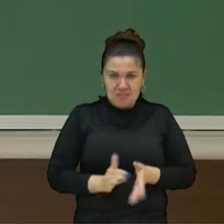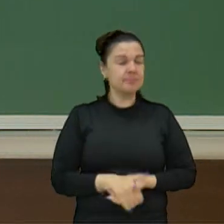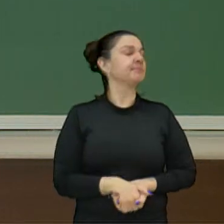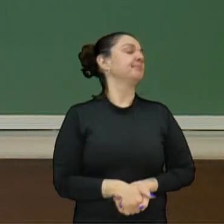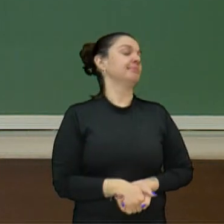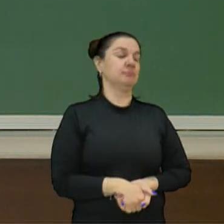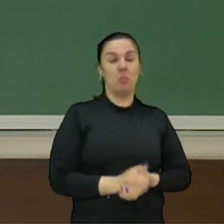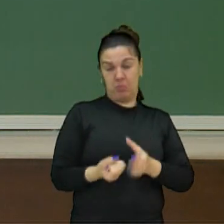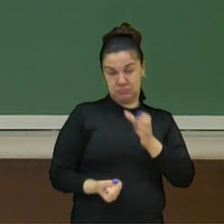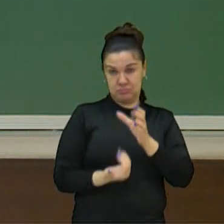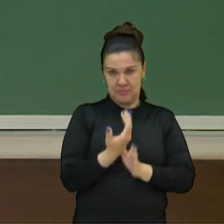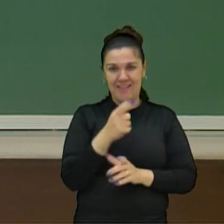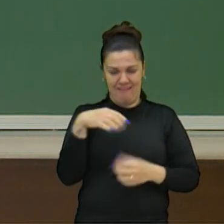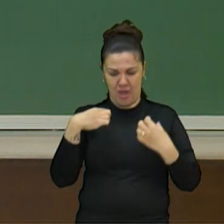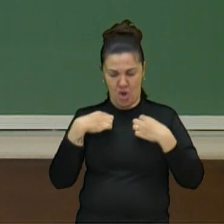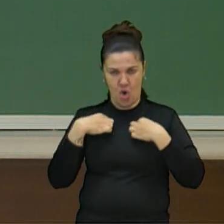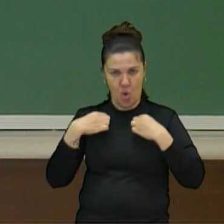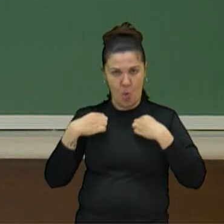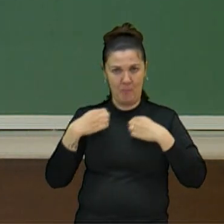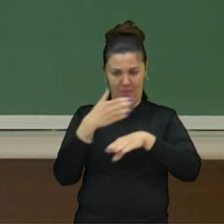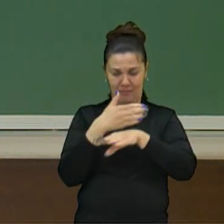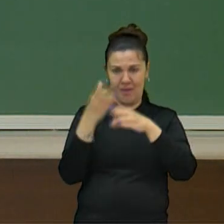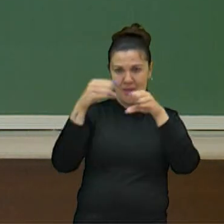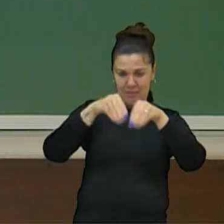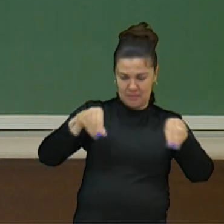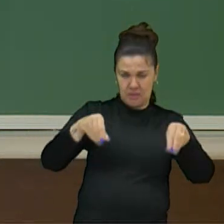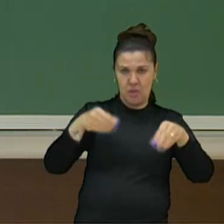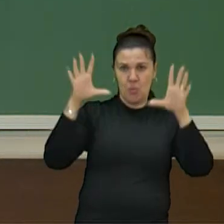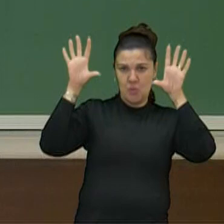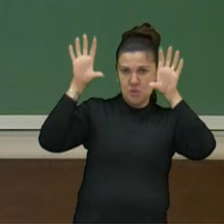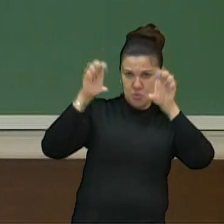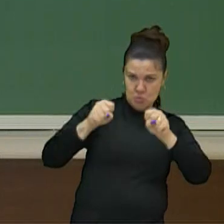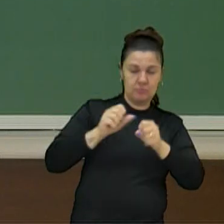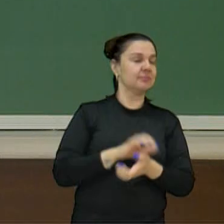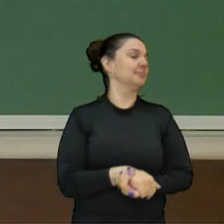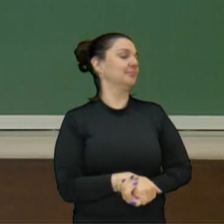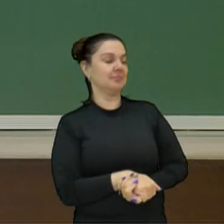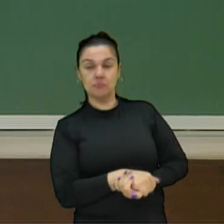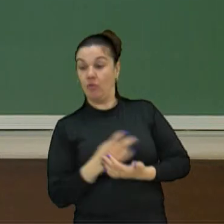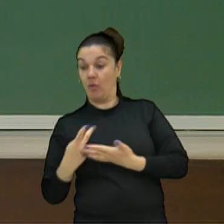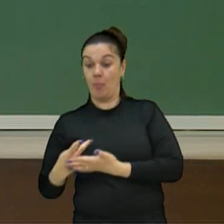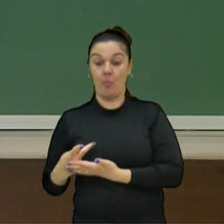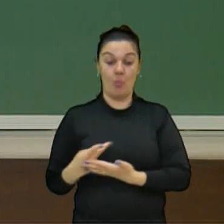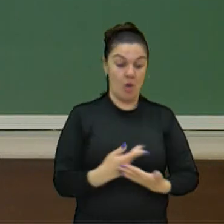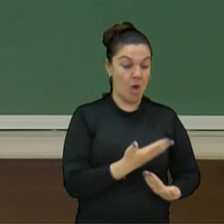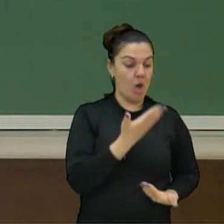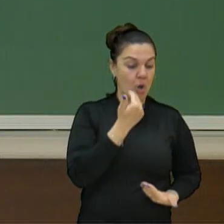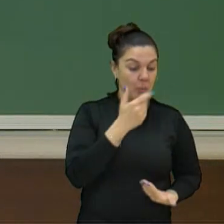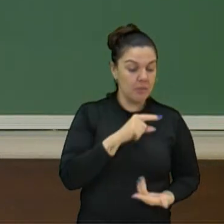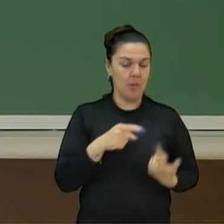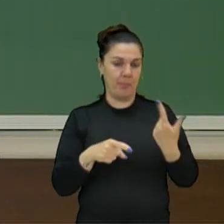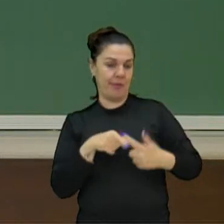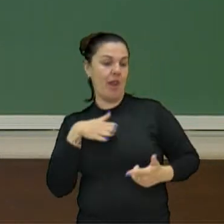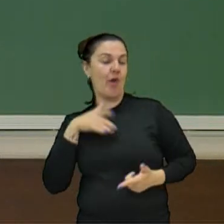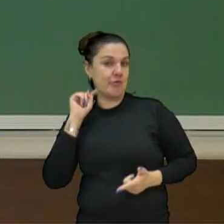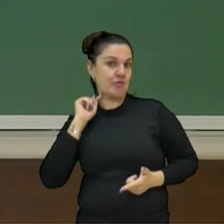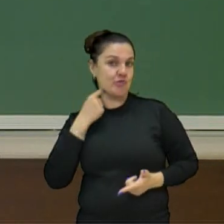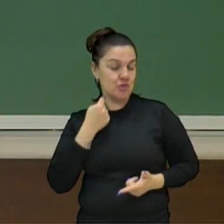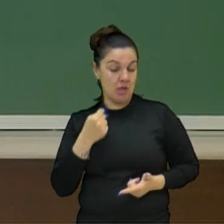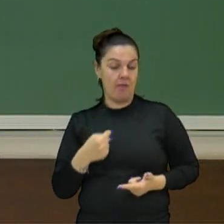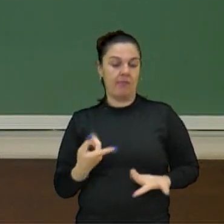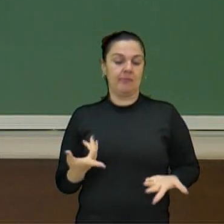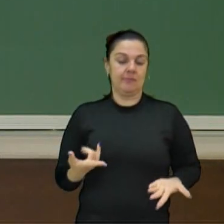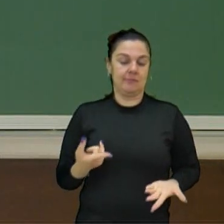surja. Mas ele surgiu da roupa do trigo e do escuro? Não, né? O rato vai atrás da comida, ele gosta da sujeira, foi atrás ali, enfim. Não